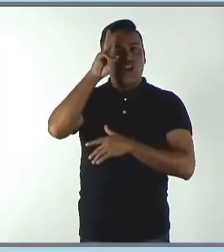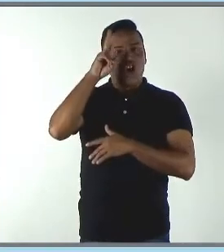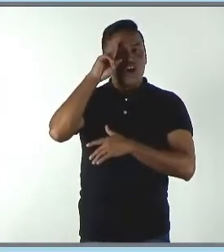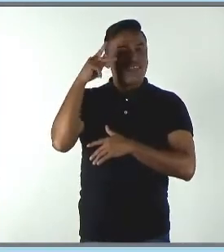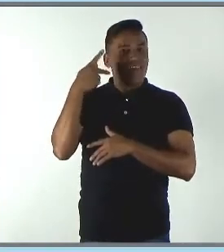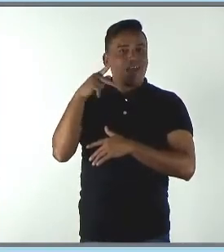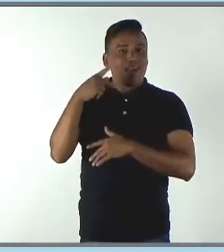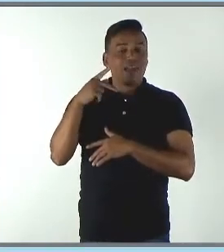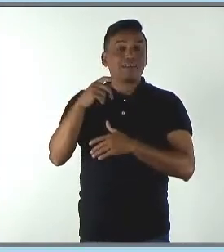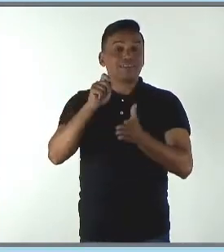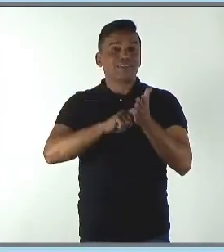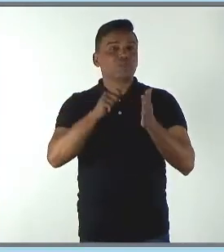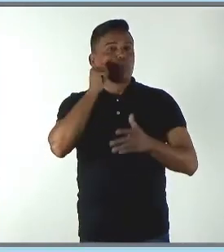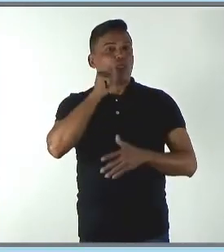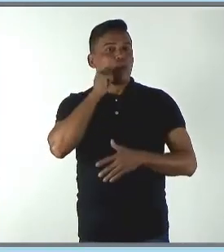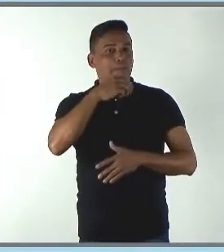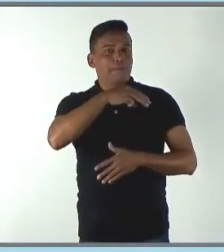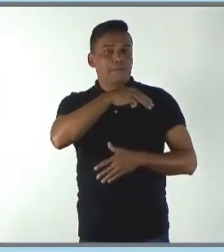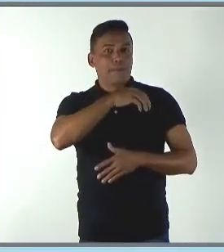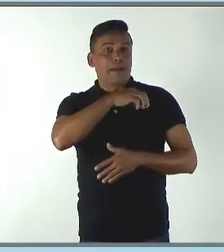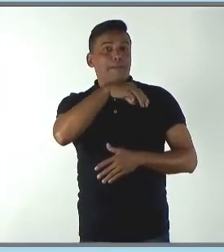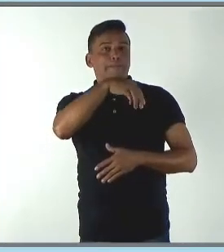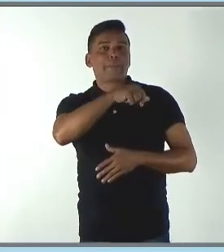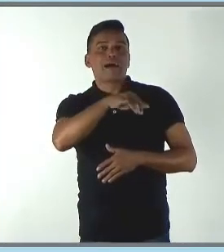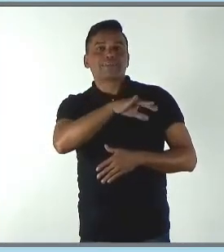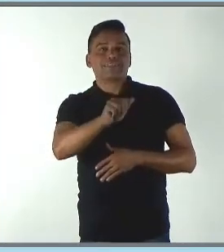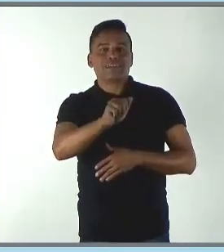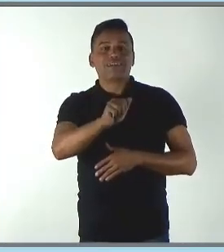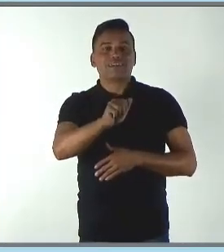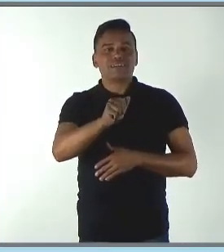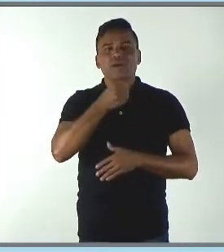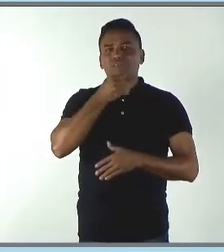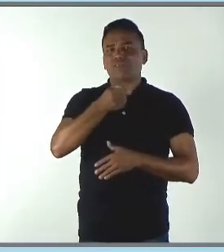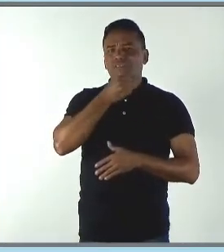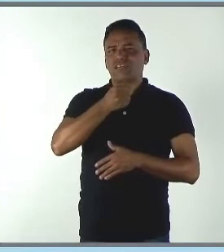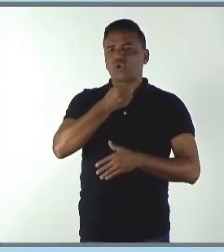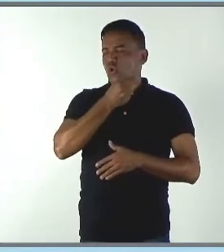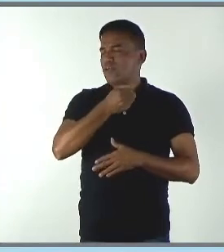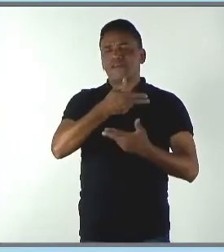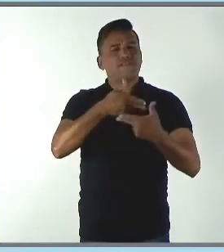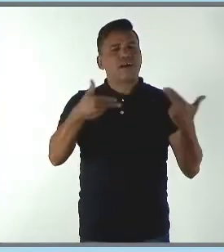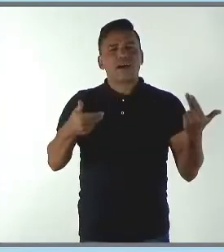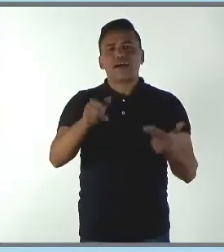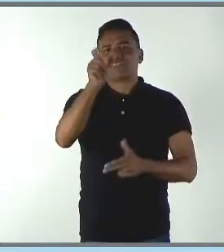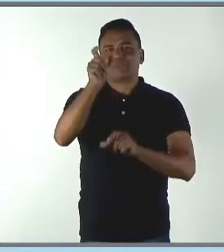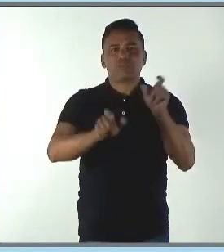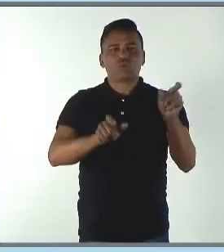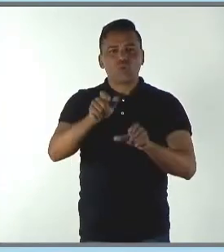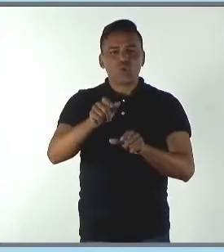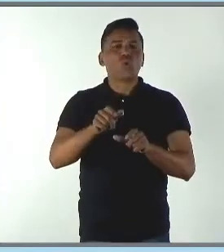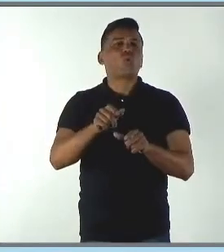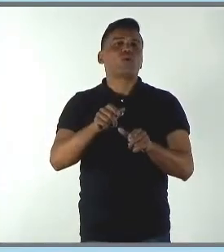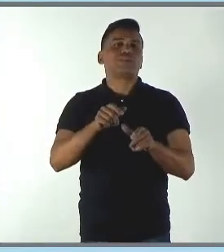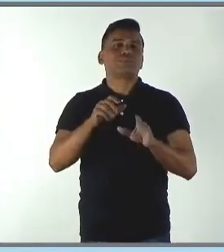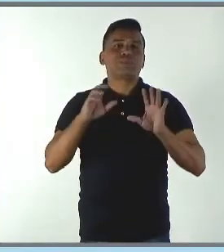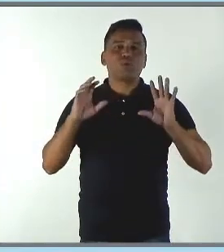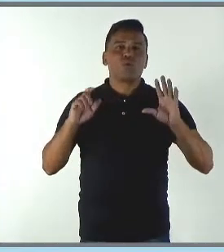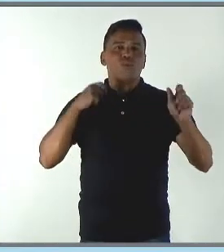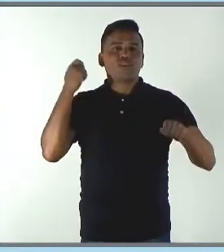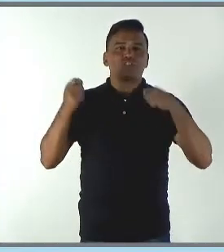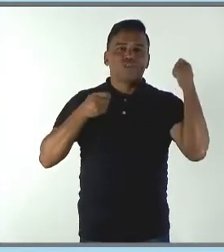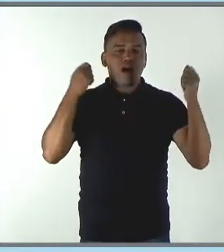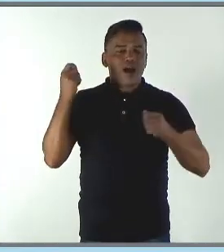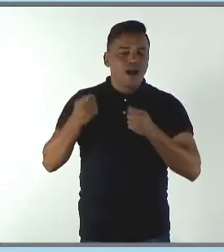nossa entrevistadora. Ela entrevistou várias pessoas aqui para o FLI, e o livro dedicado à Masa pela editora